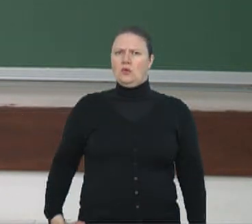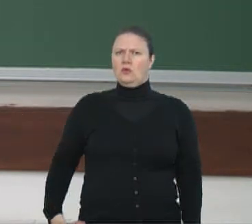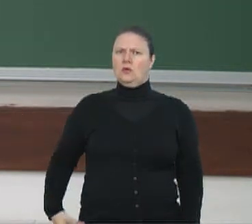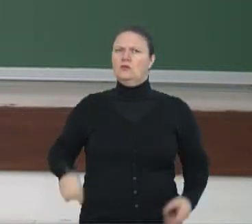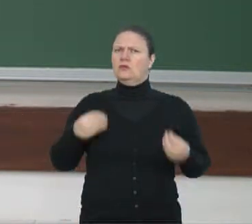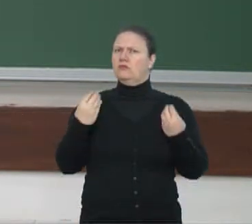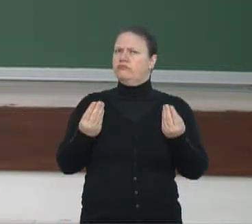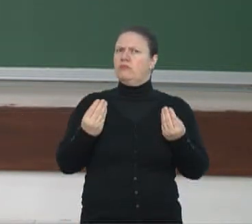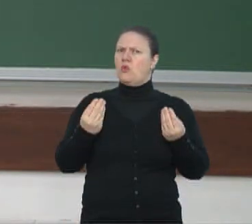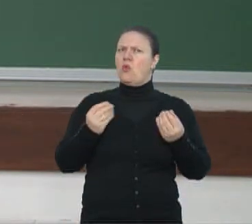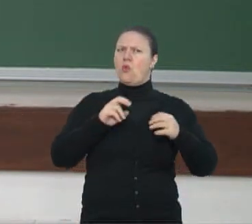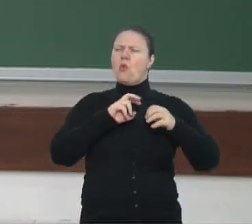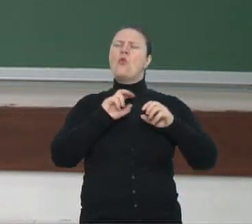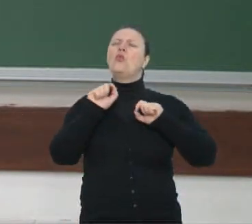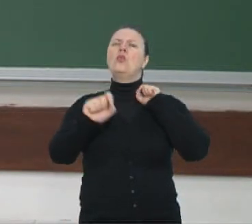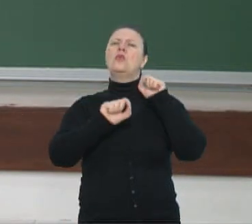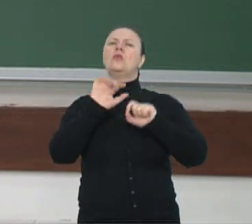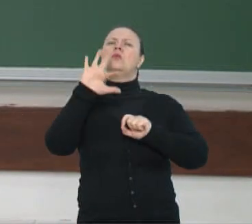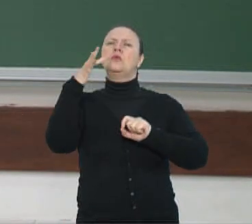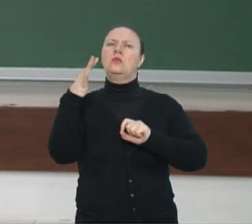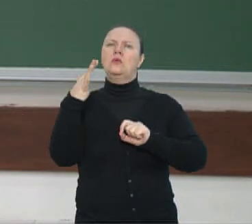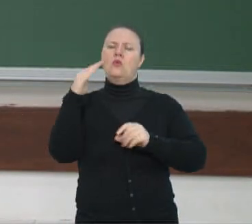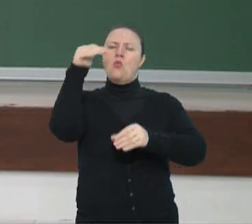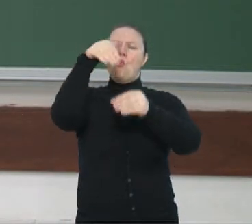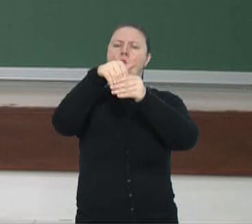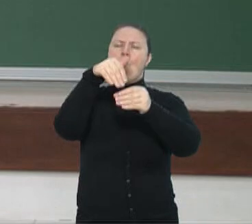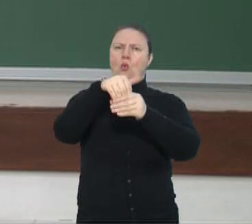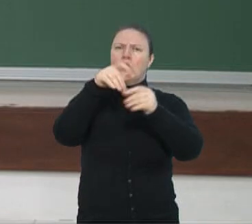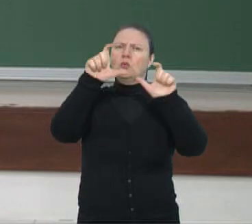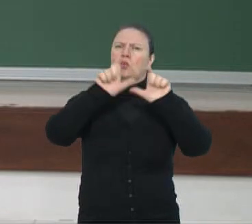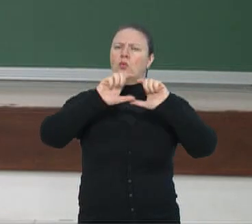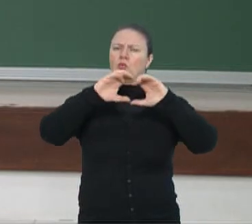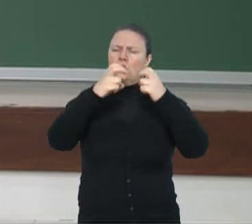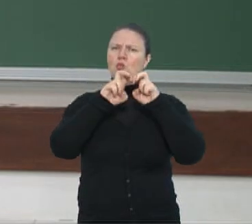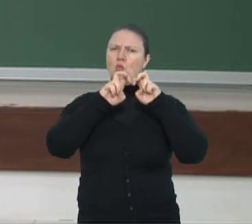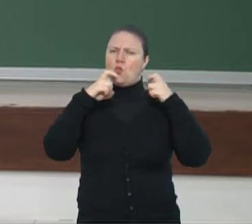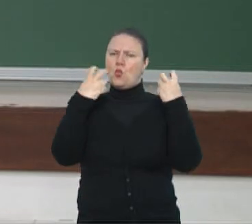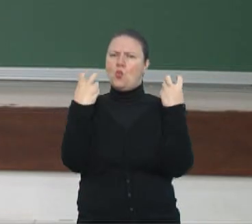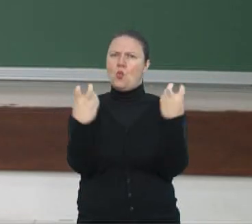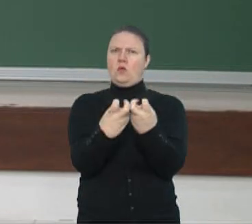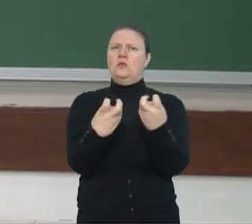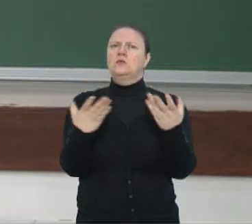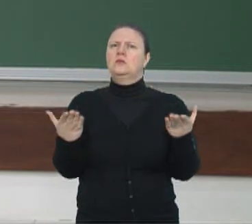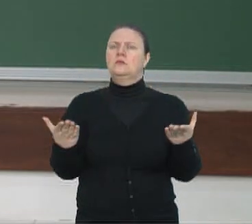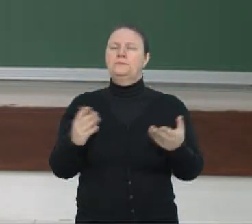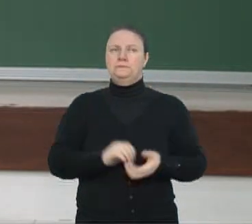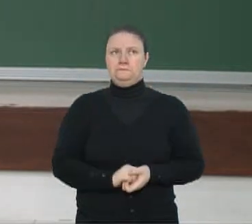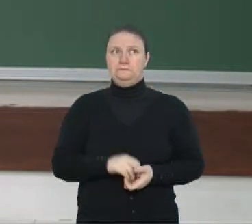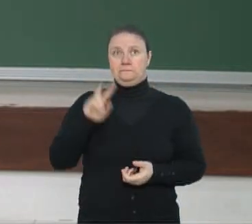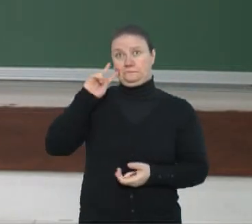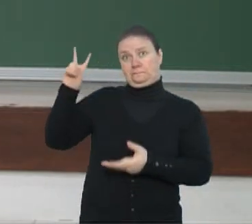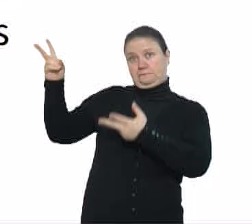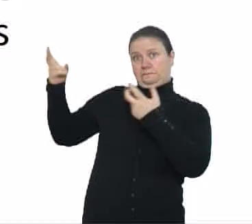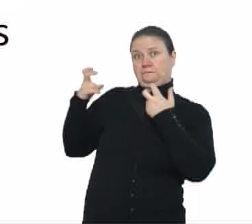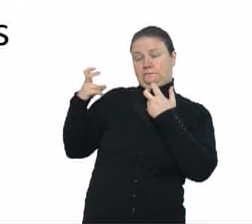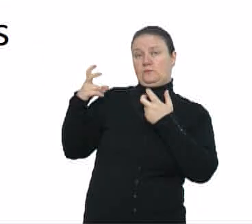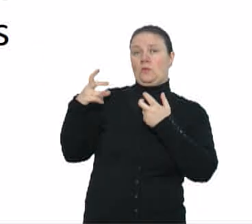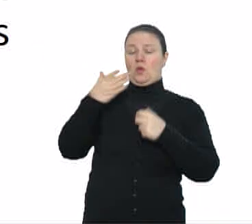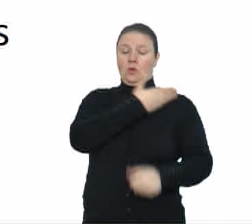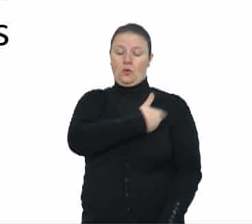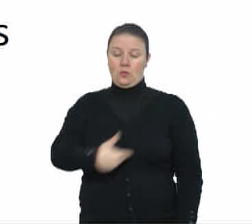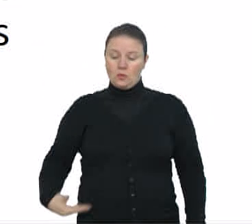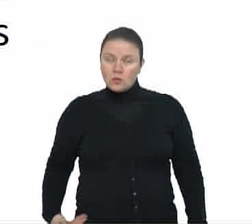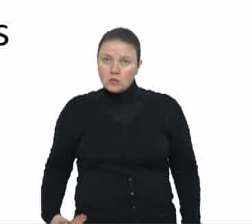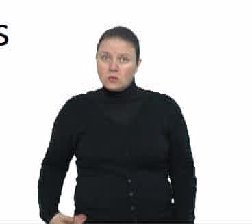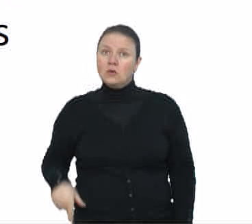essa condição dos trabalhadores? Ele, a princípio, não fez nada. Não fez absolutamente nada. Vamos lembrar que o governo, o